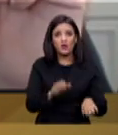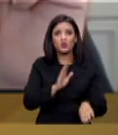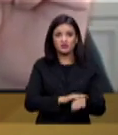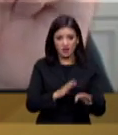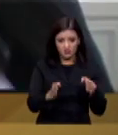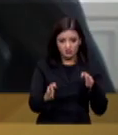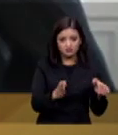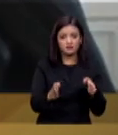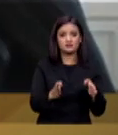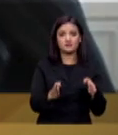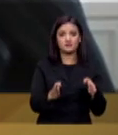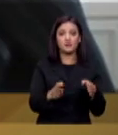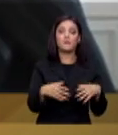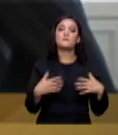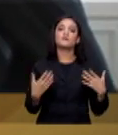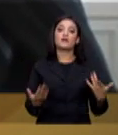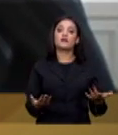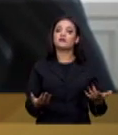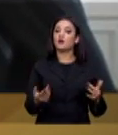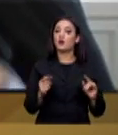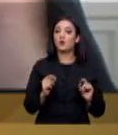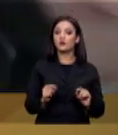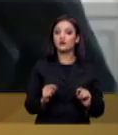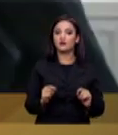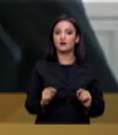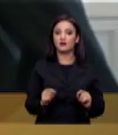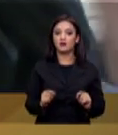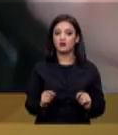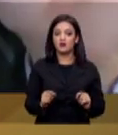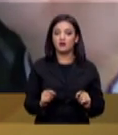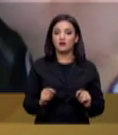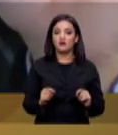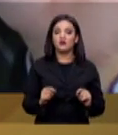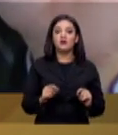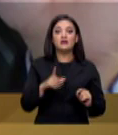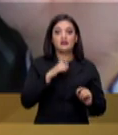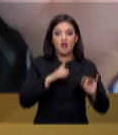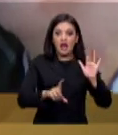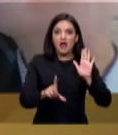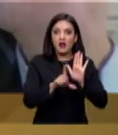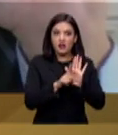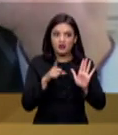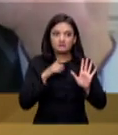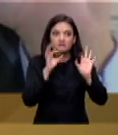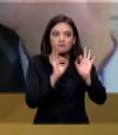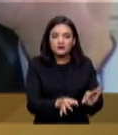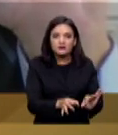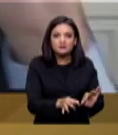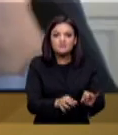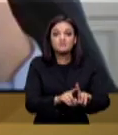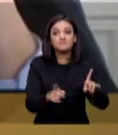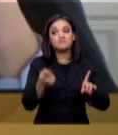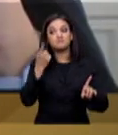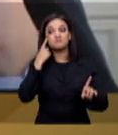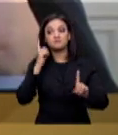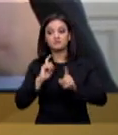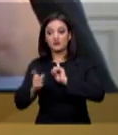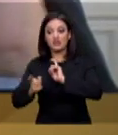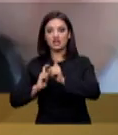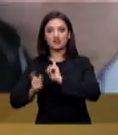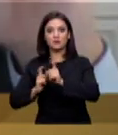podemos confundir processo objetivo com eventual desvirtuamento das leis. É o artigo 2º da Lei